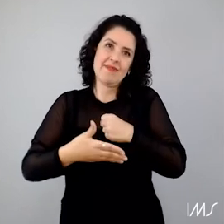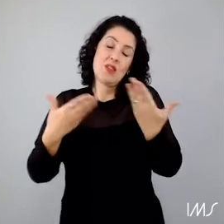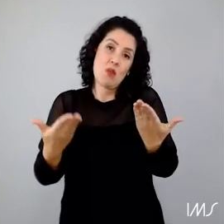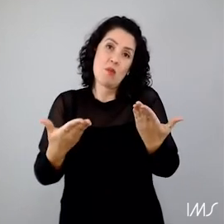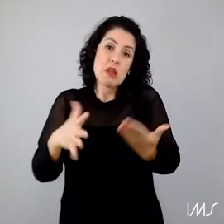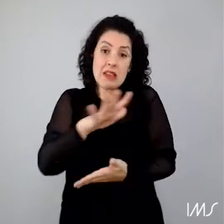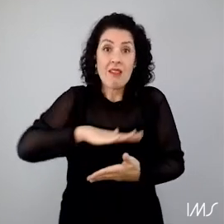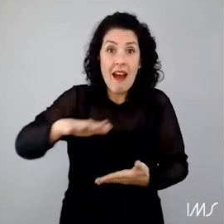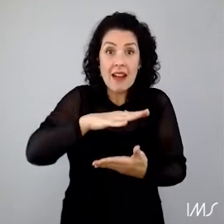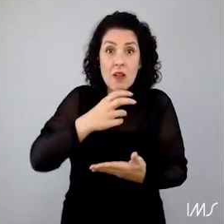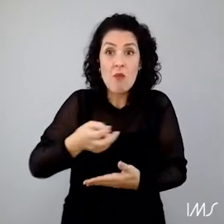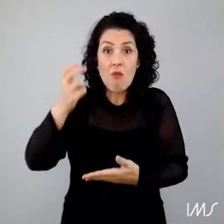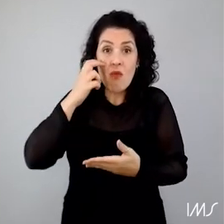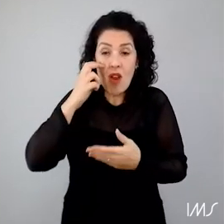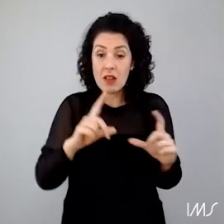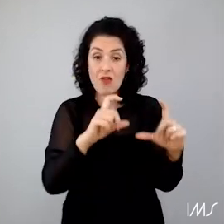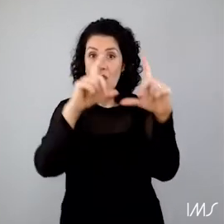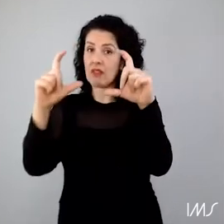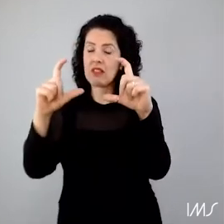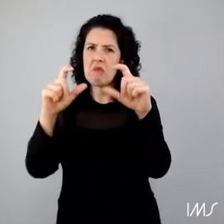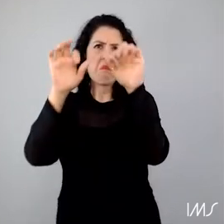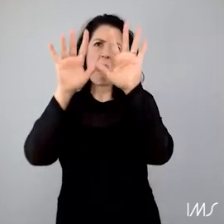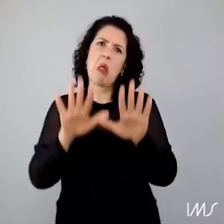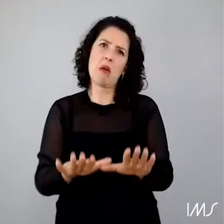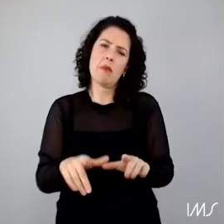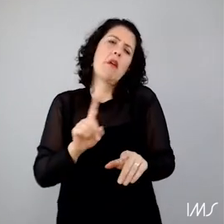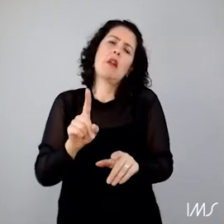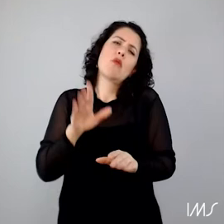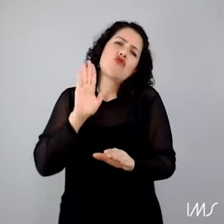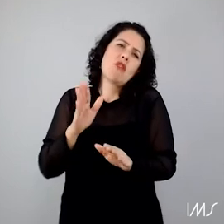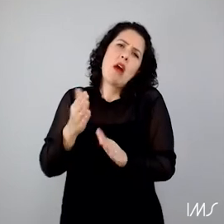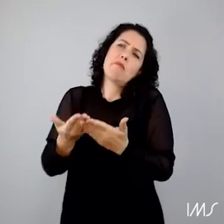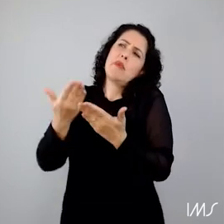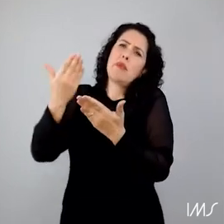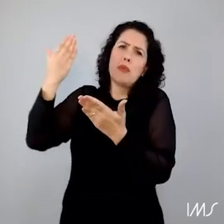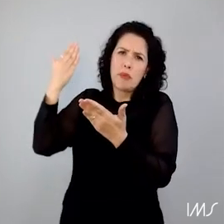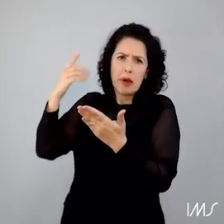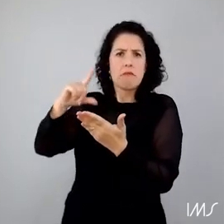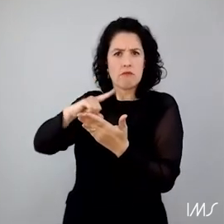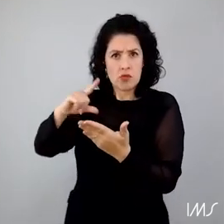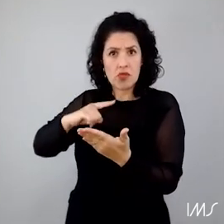da fotografia. Não que ele não estivesse, ele não tivesse a sua própria história, mas